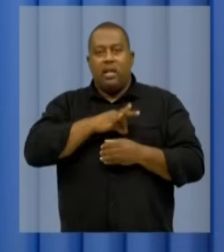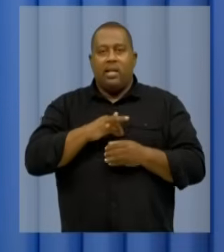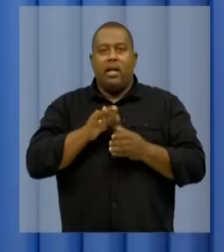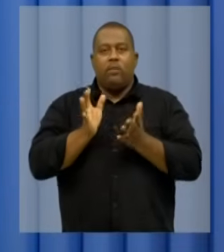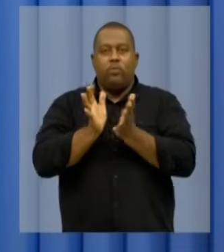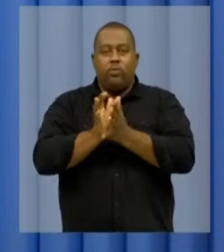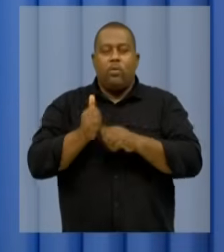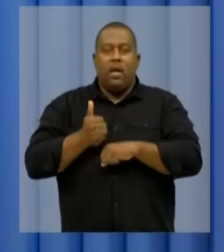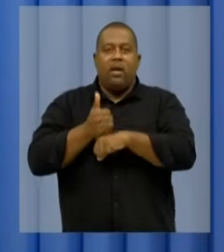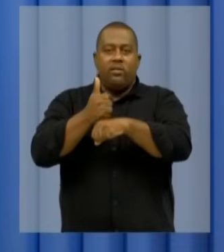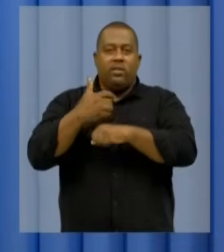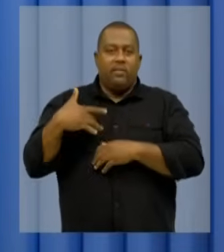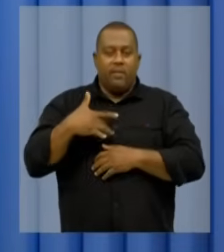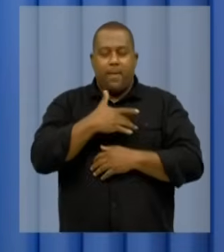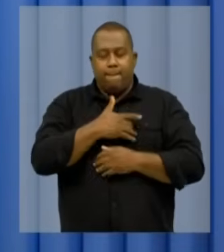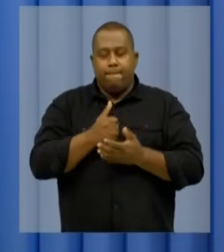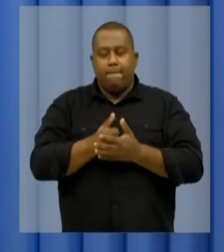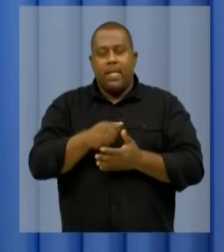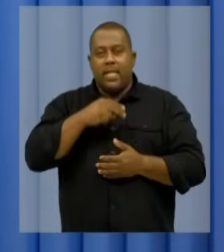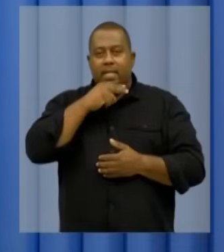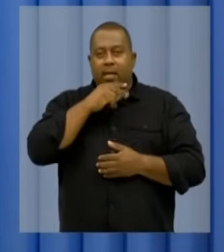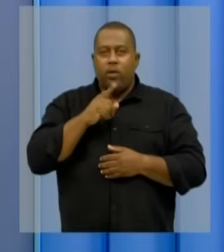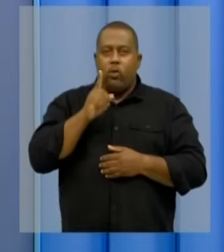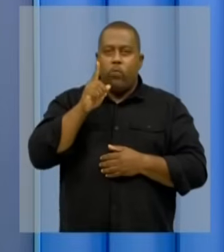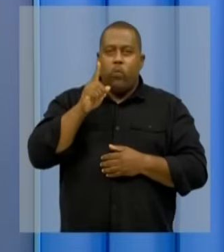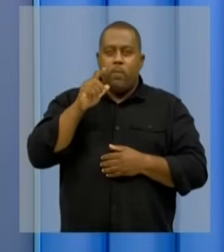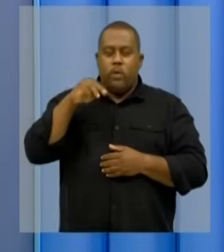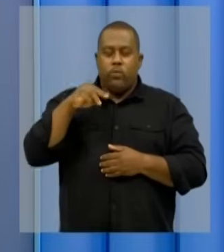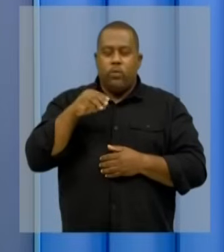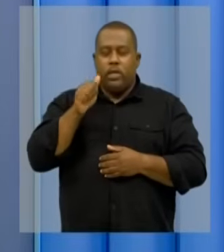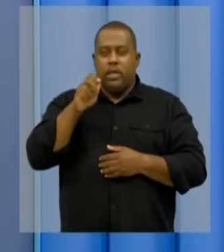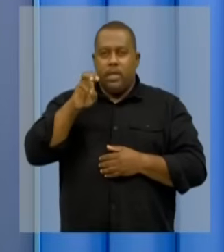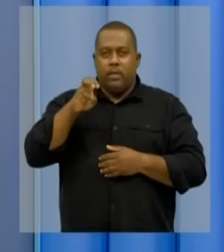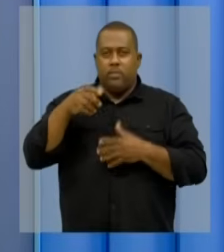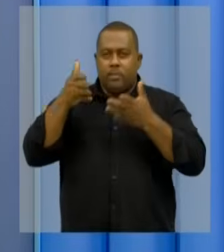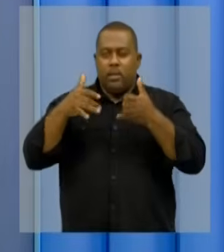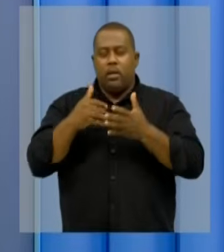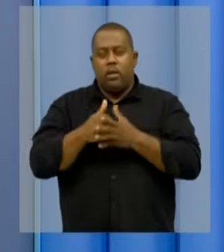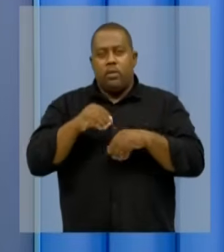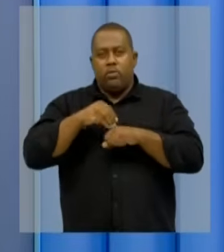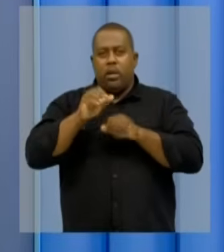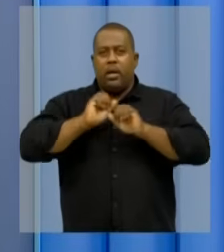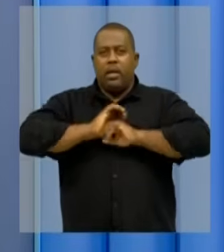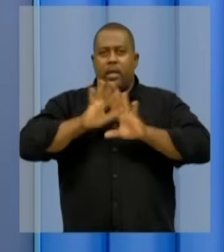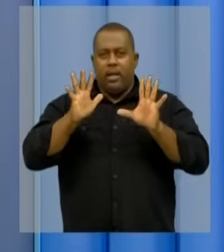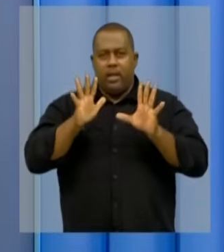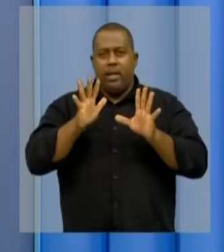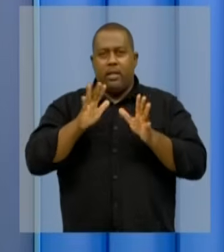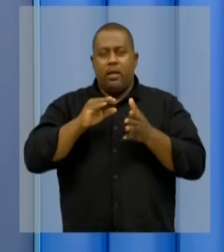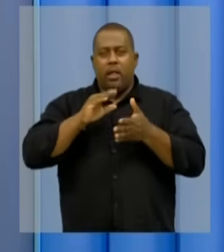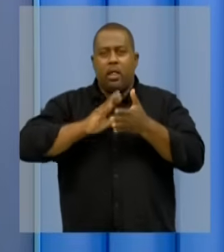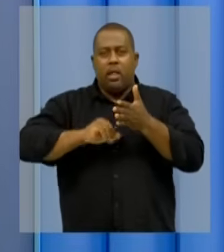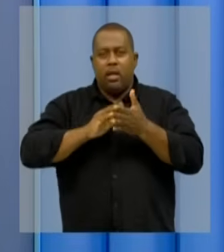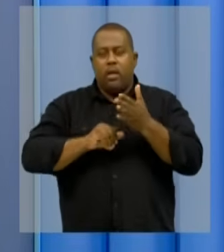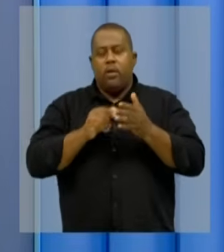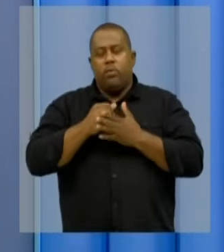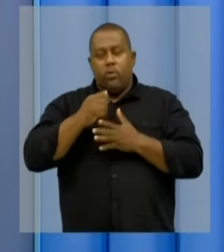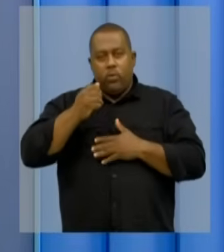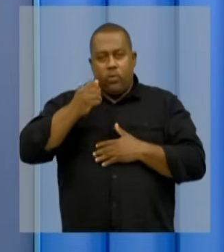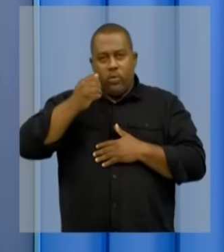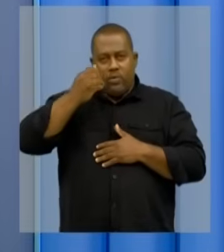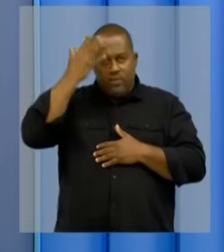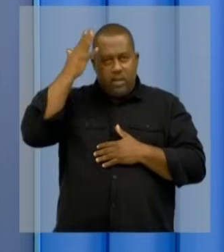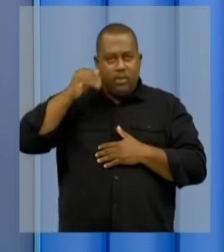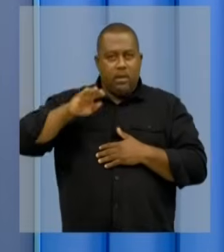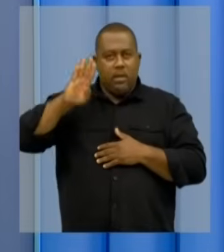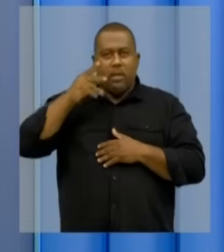ACM Neto, o senhor tem 1h15 para a réplica. Eu gostaria de esclarecer uma inverdade dita pelo candidato Jerônimo em relação